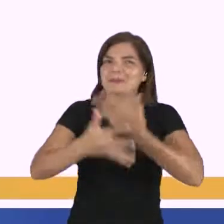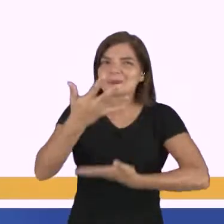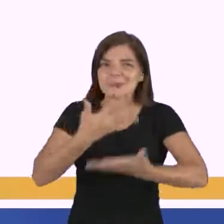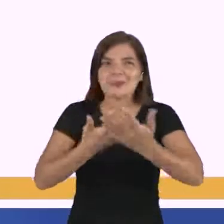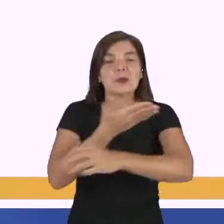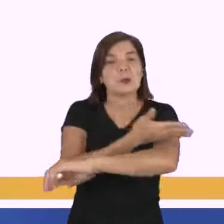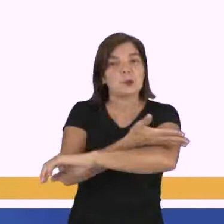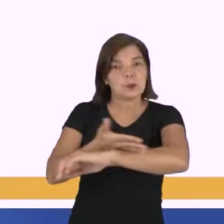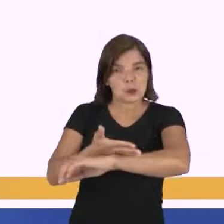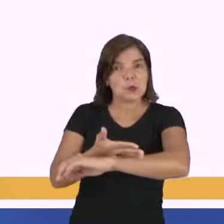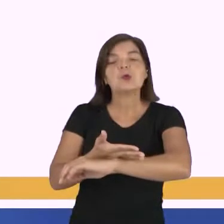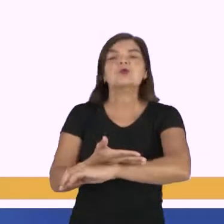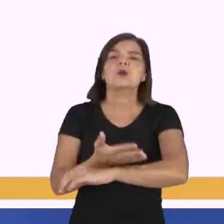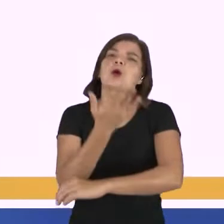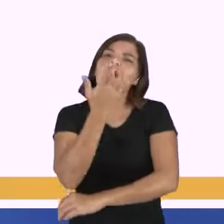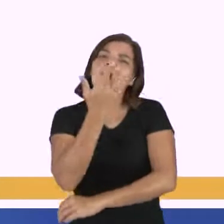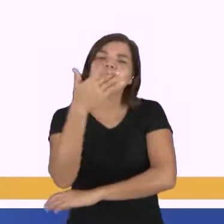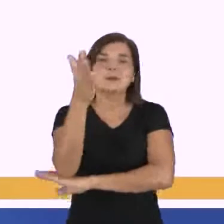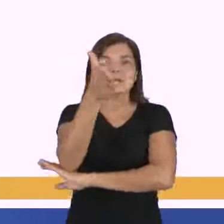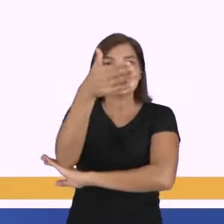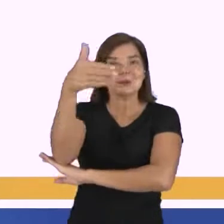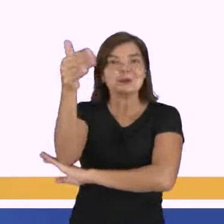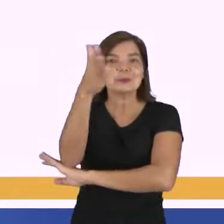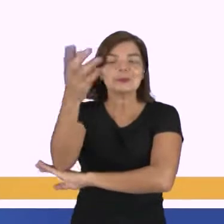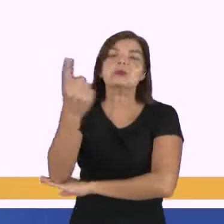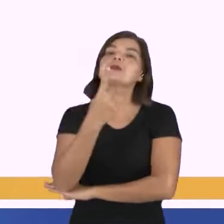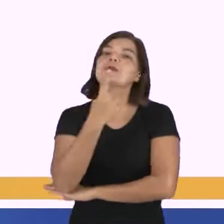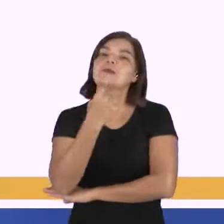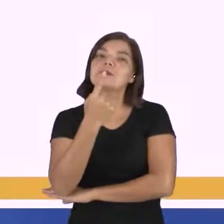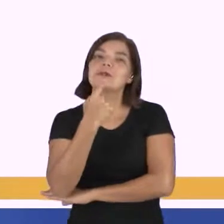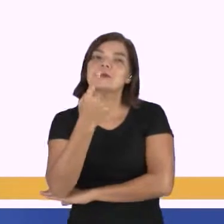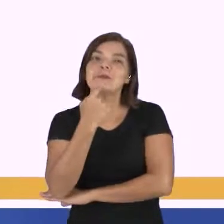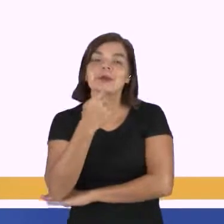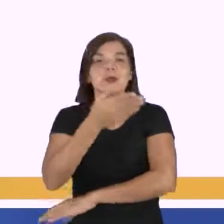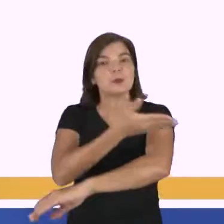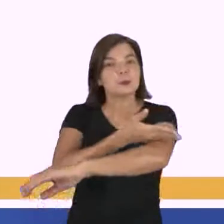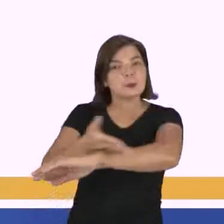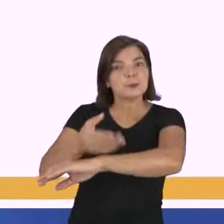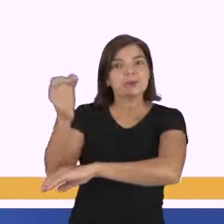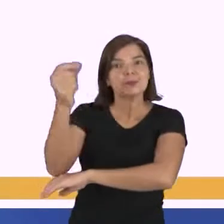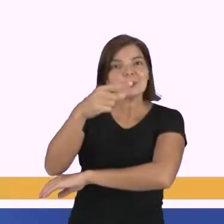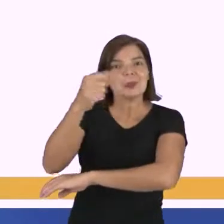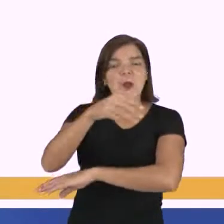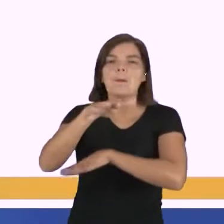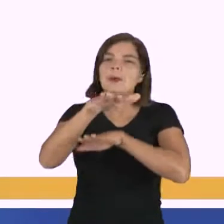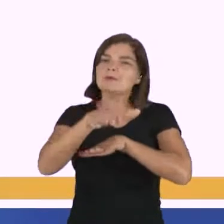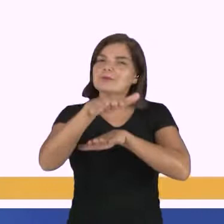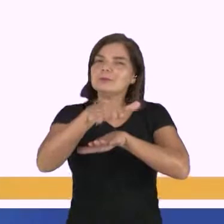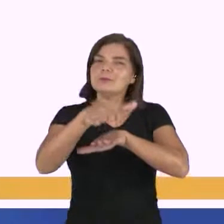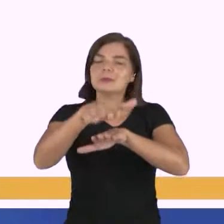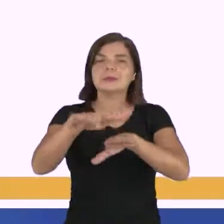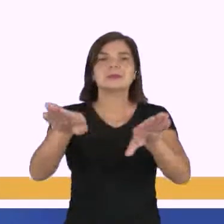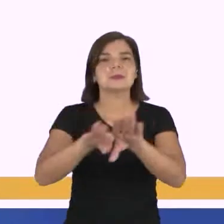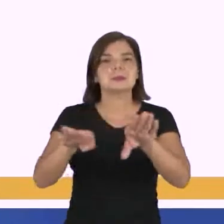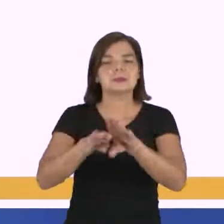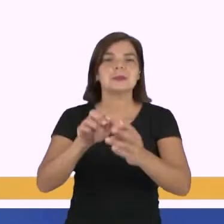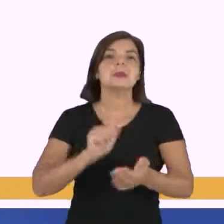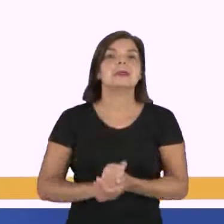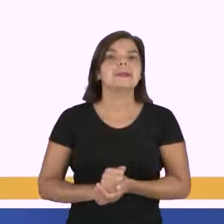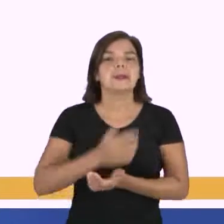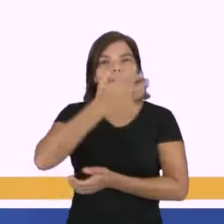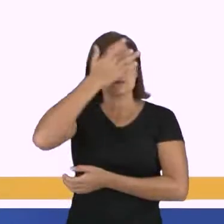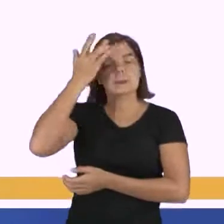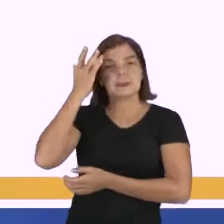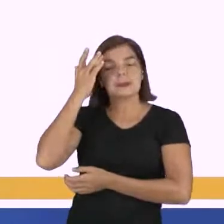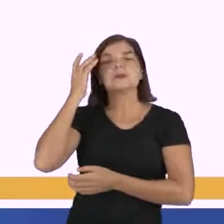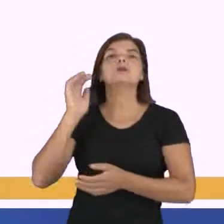Eles costumam celebrar com as cores da bandeira, que é o vermelho, o branco e o azul. Fazem carreatas, passeatas, tem desfile,